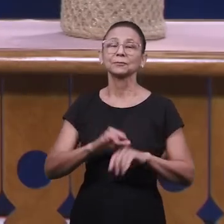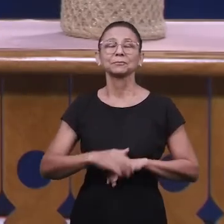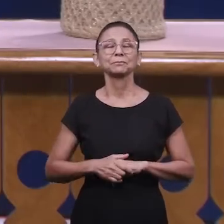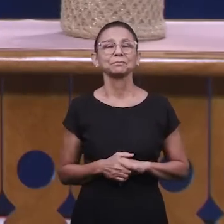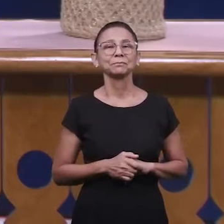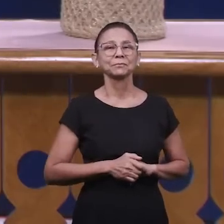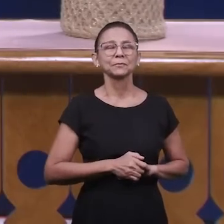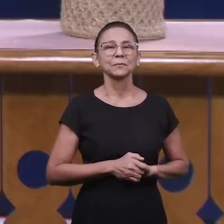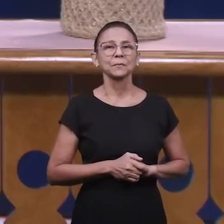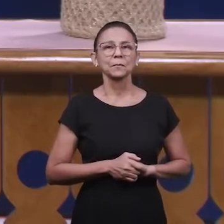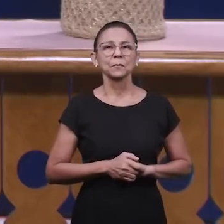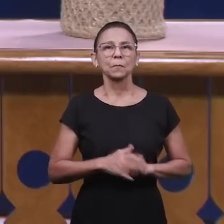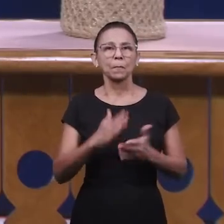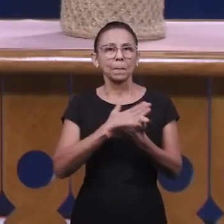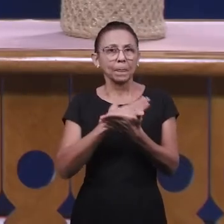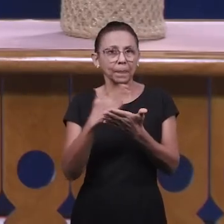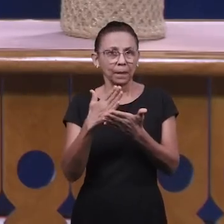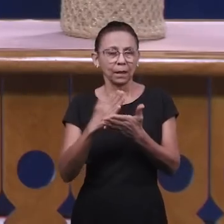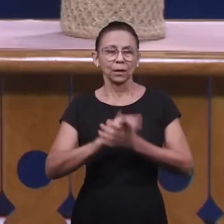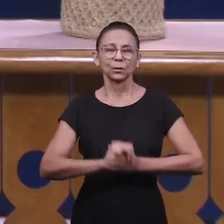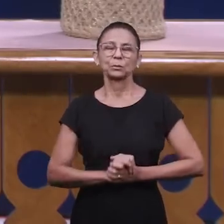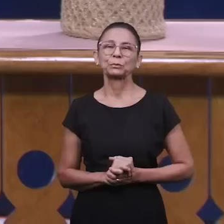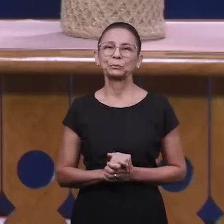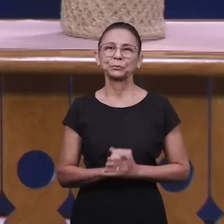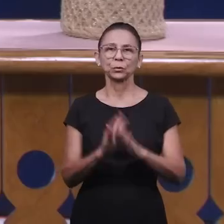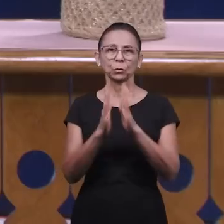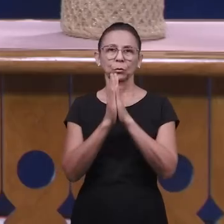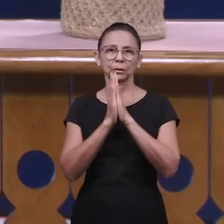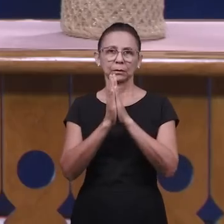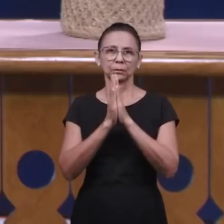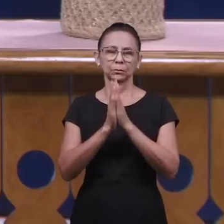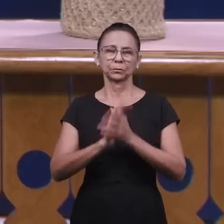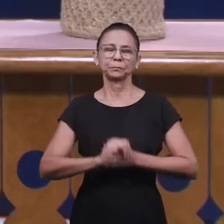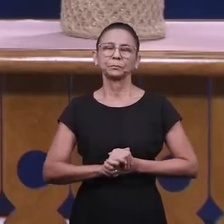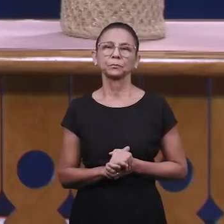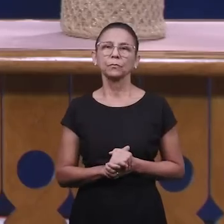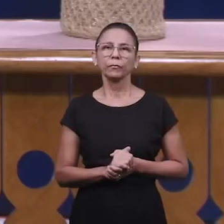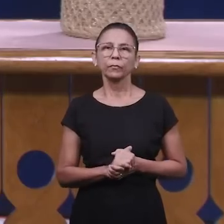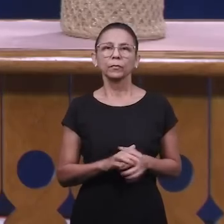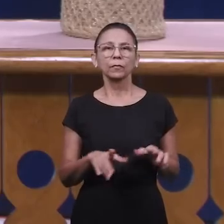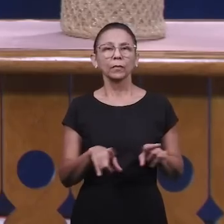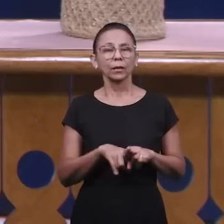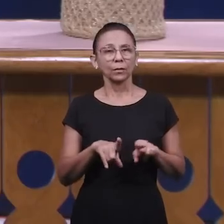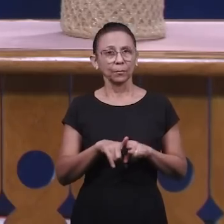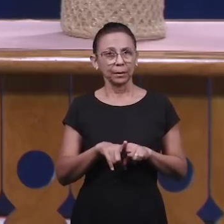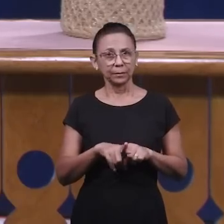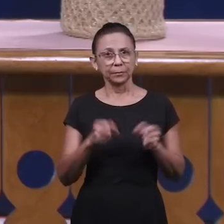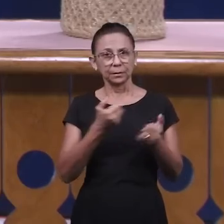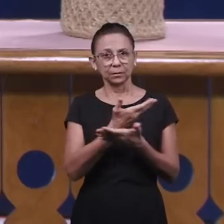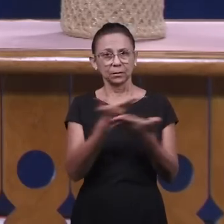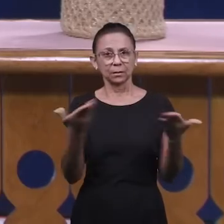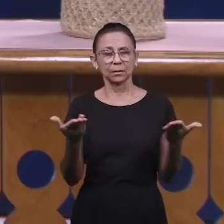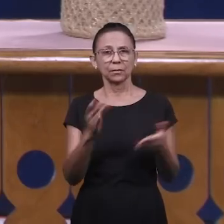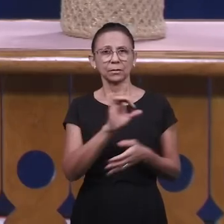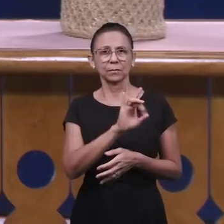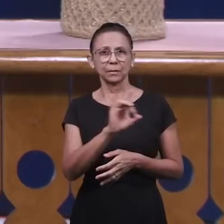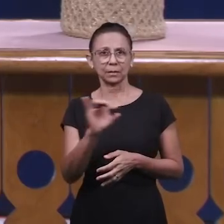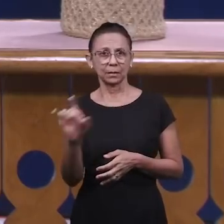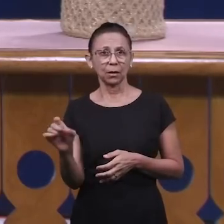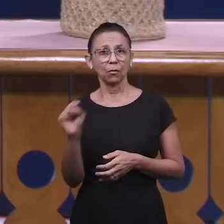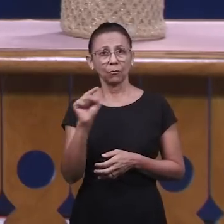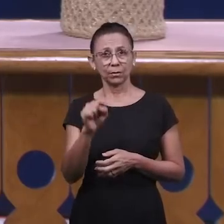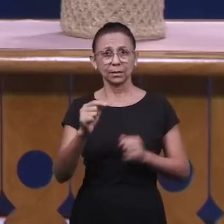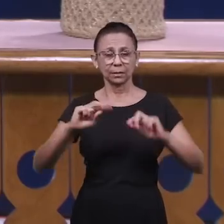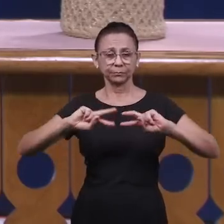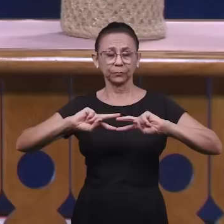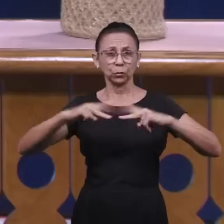participando desse culto. É uma alegria tê-lo conosco. Nós vamos dar início a esse momento de culto e, para isso, aqueles que puderem, eu convido